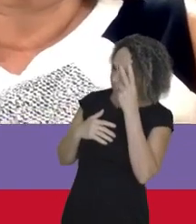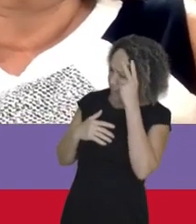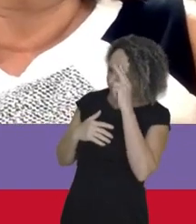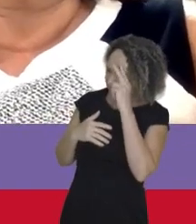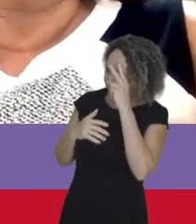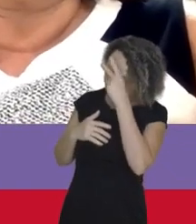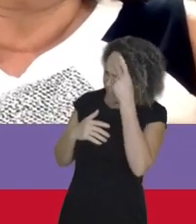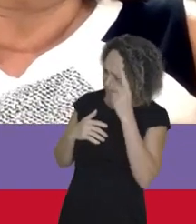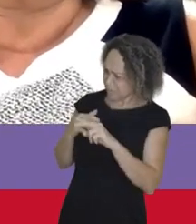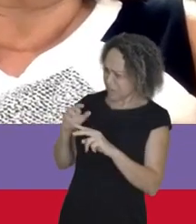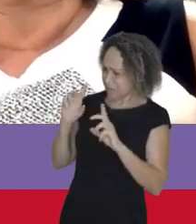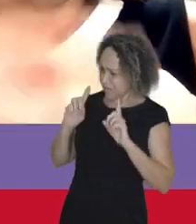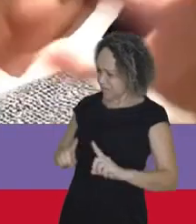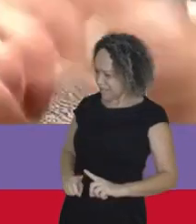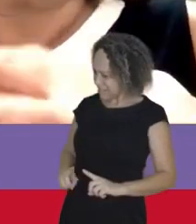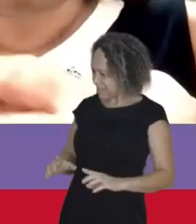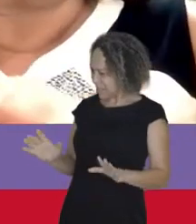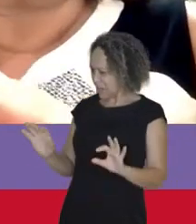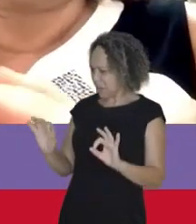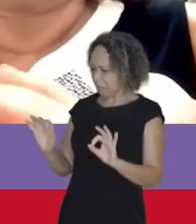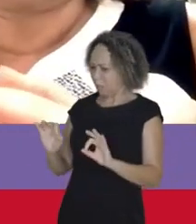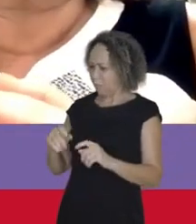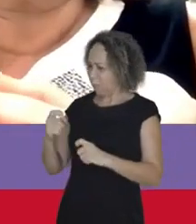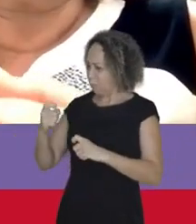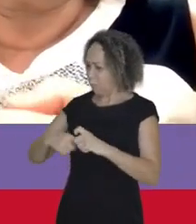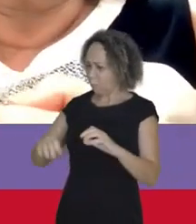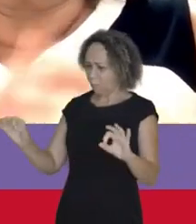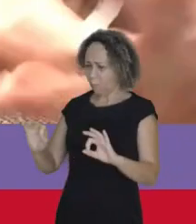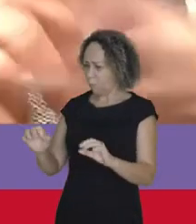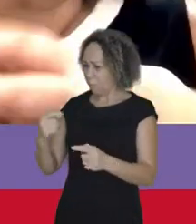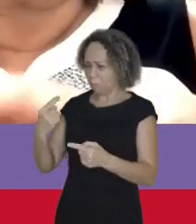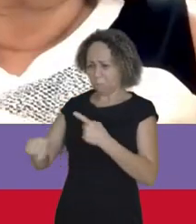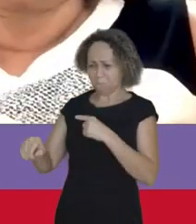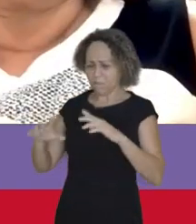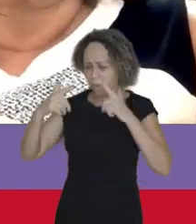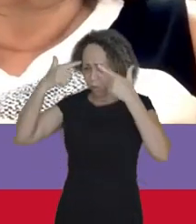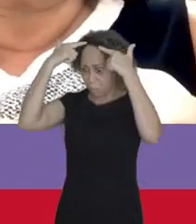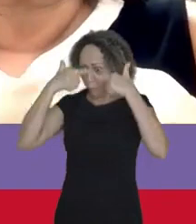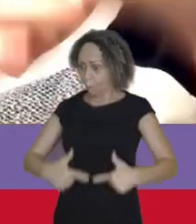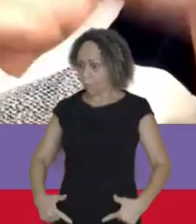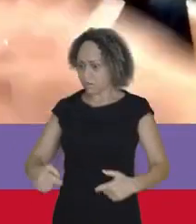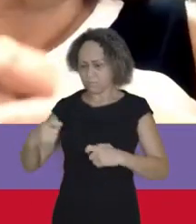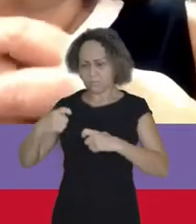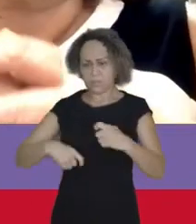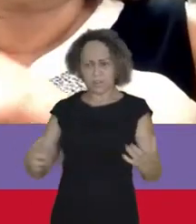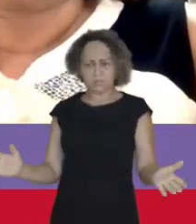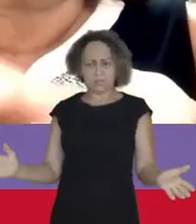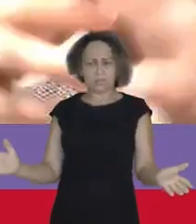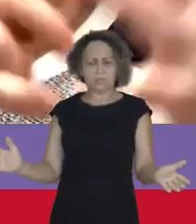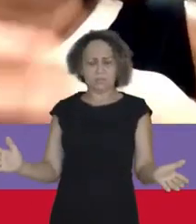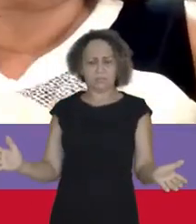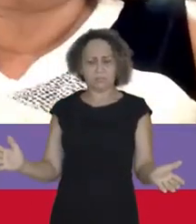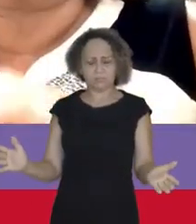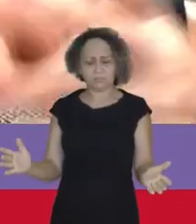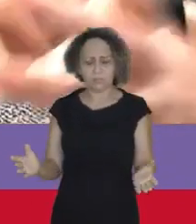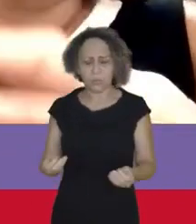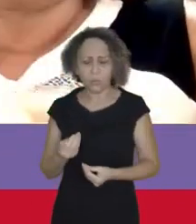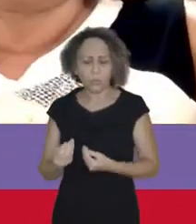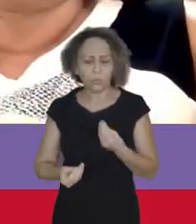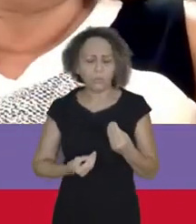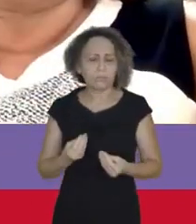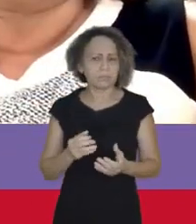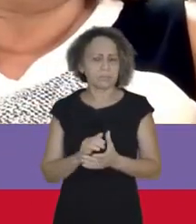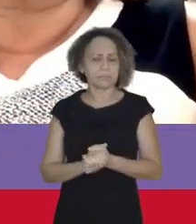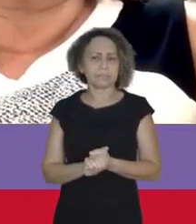assexuadas, né? Nós temos ainda no país muitos programas, né? Embora isso seja vedado tanto pela